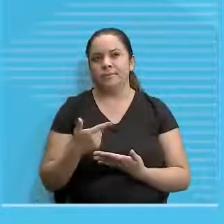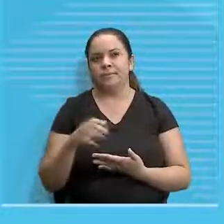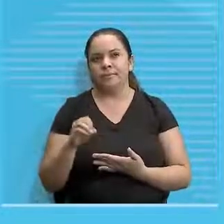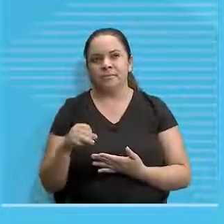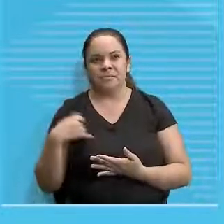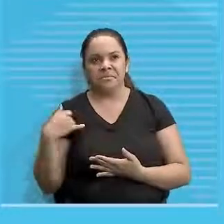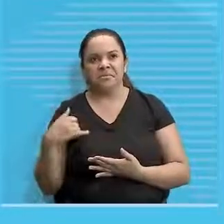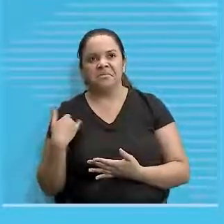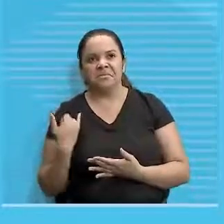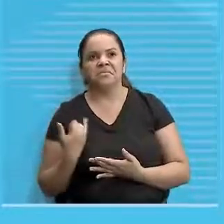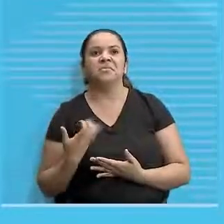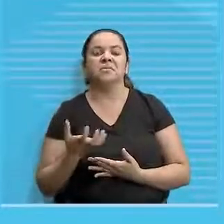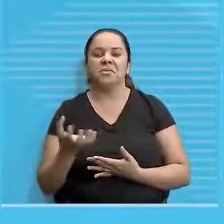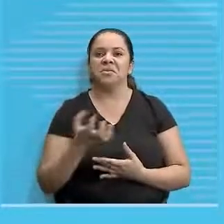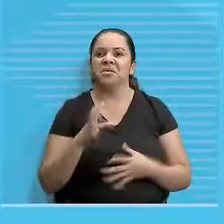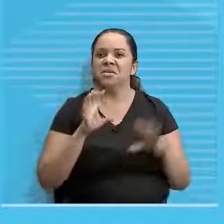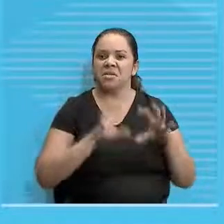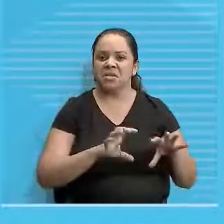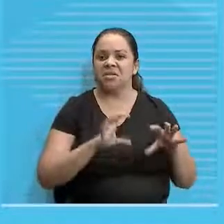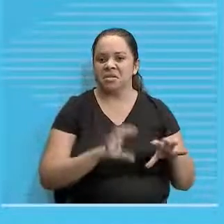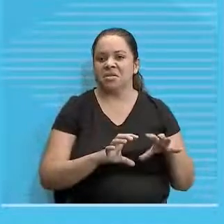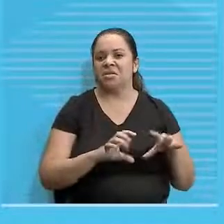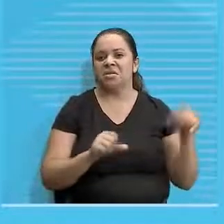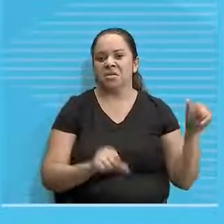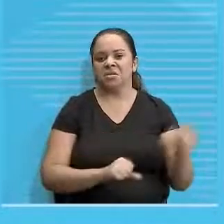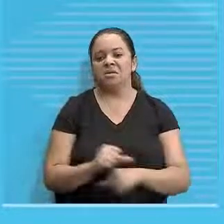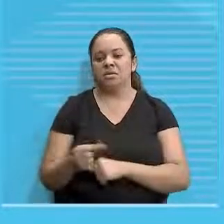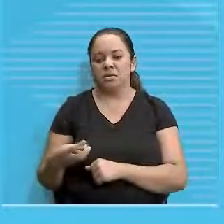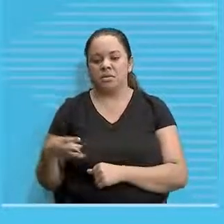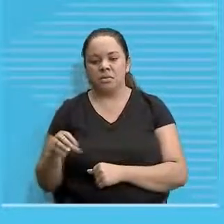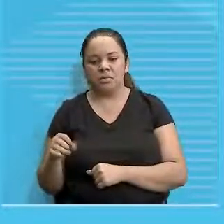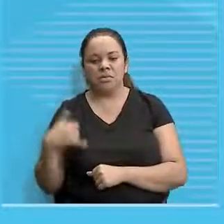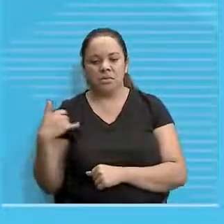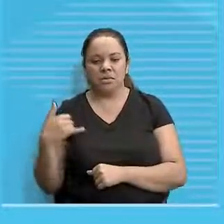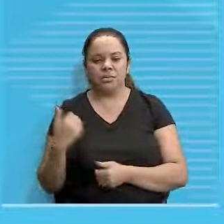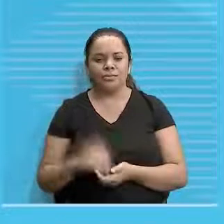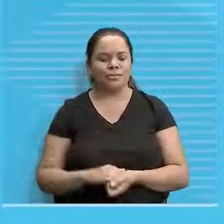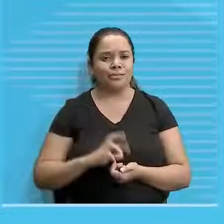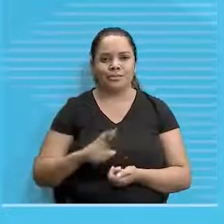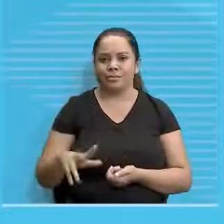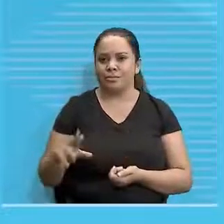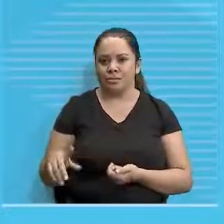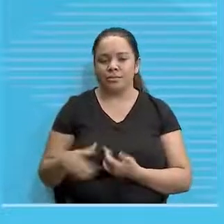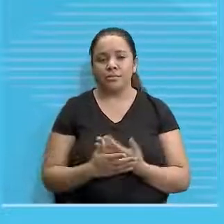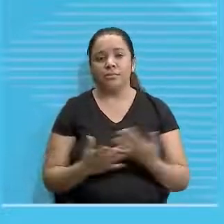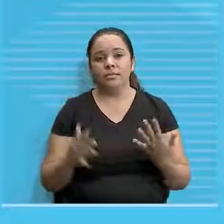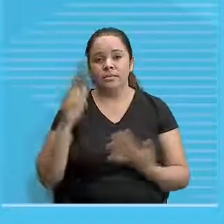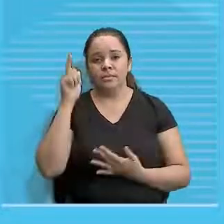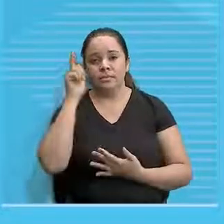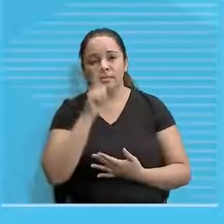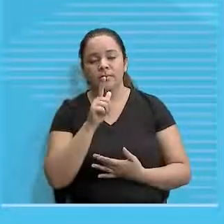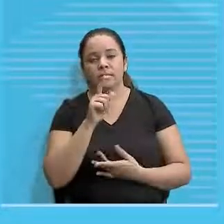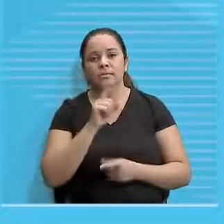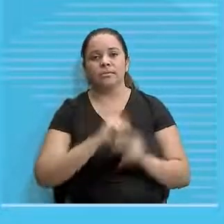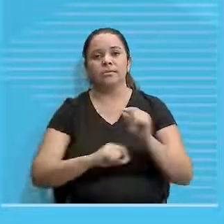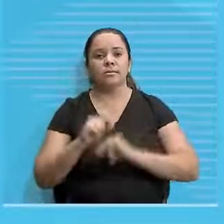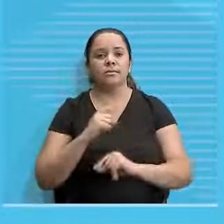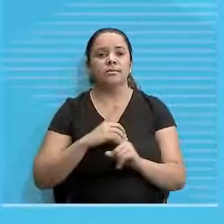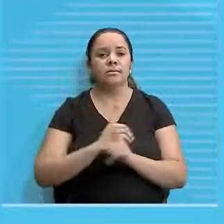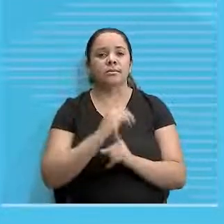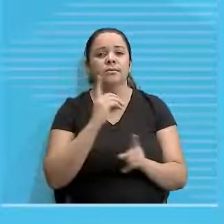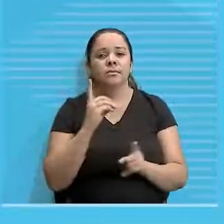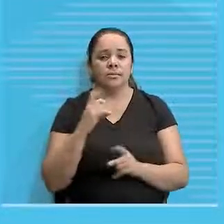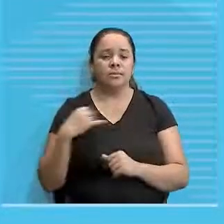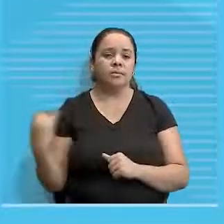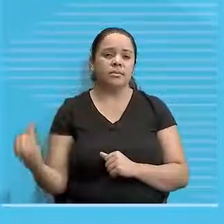com 30 eu quero estar de outro jeito. Não, mas na ideia de que você consiga identificar de fato o que é importante para você.